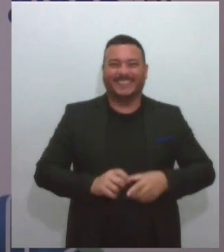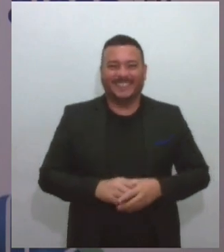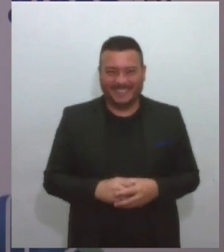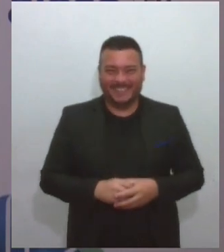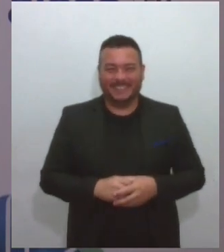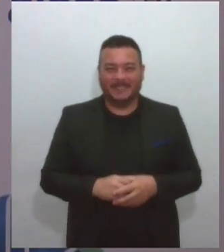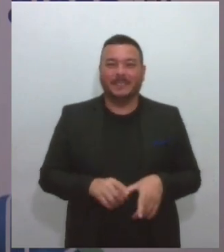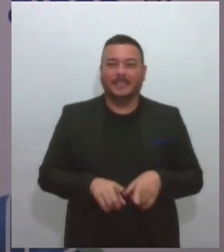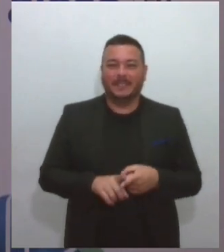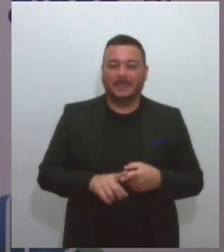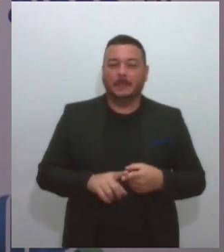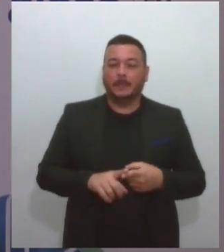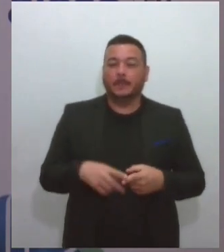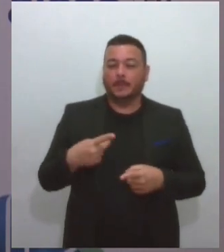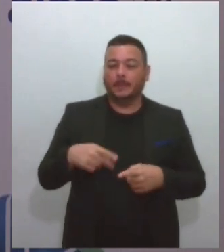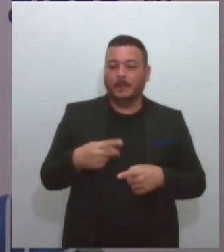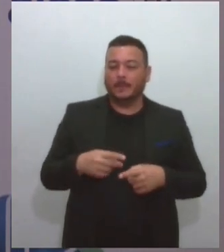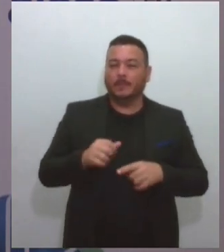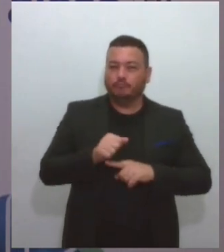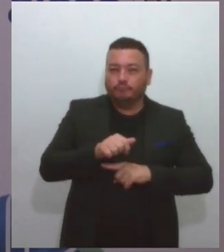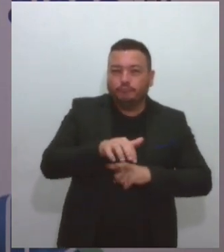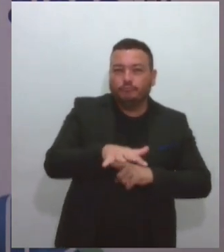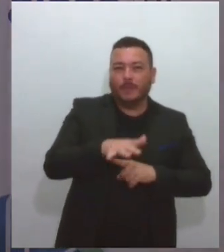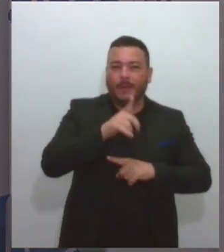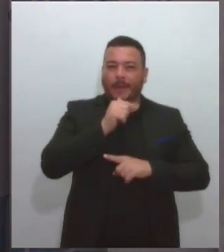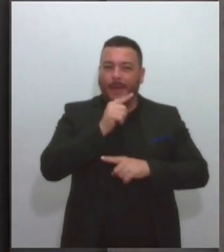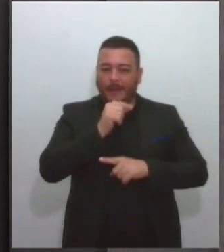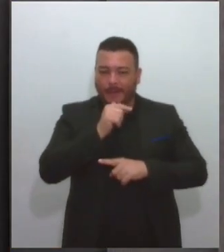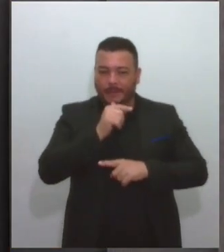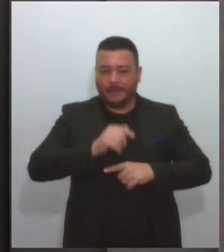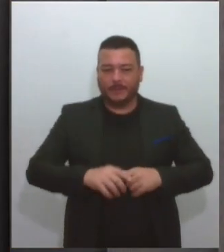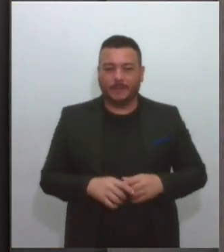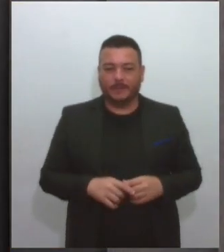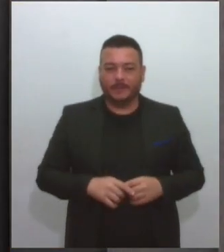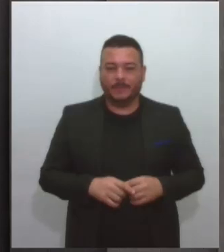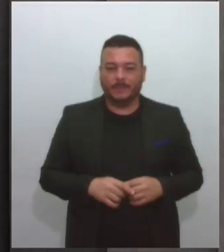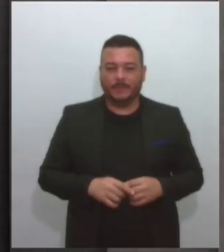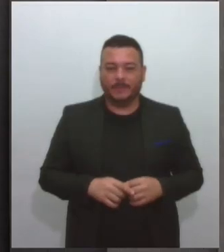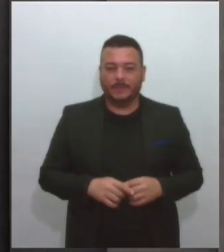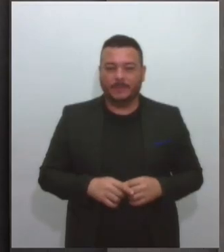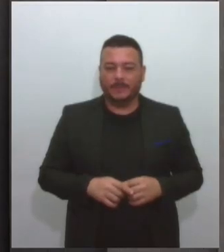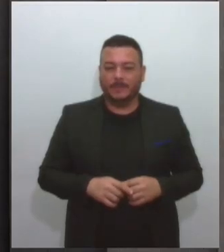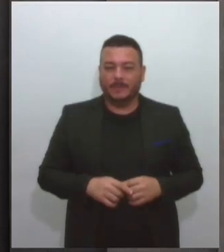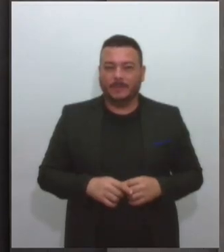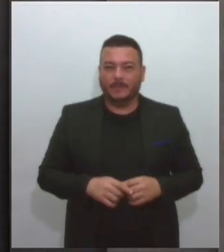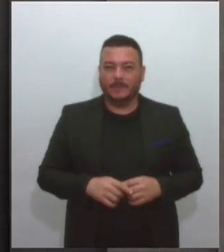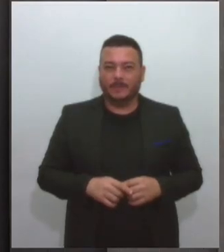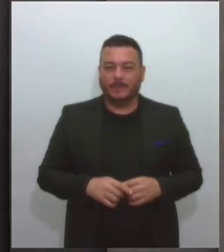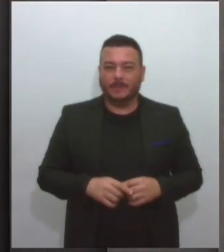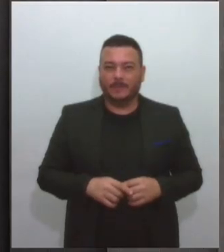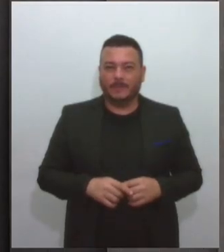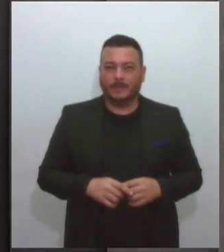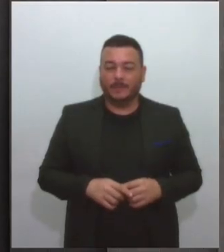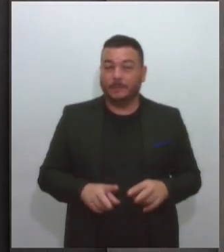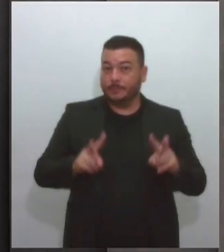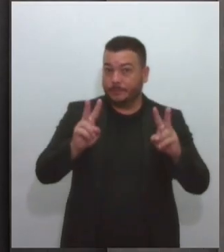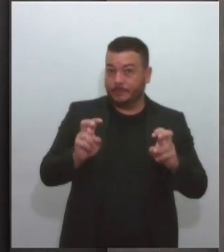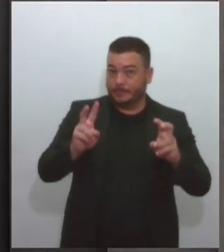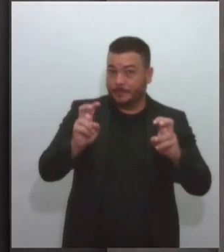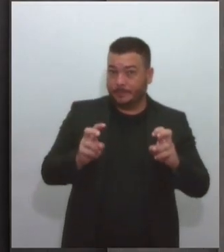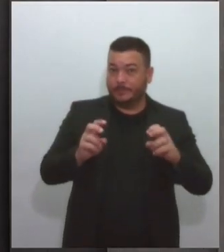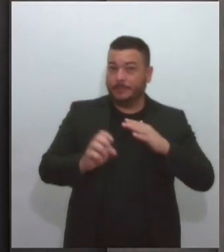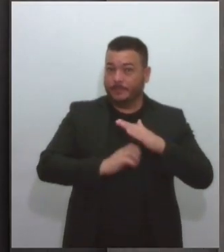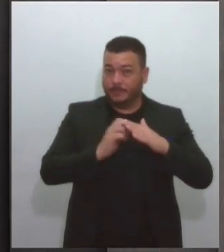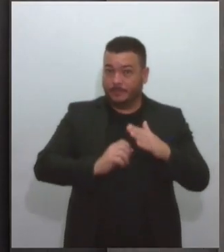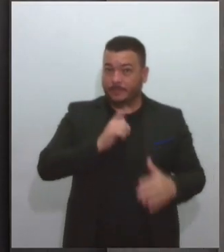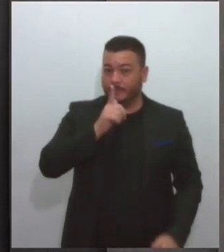para a operação da distribuição de água. O assunto da concessão da DESO voltou a ser